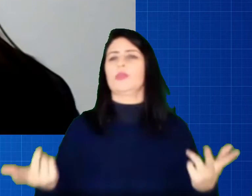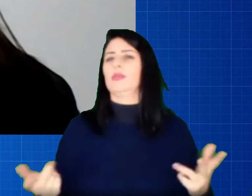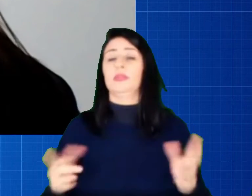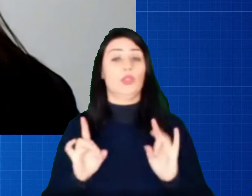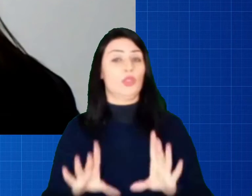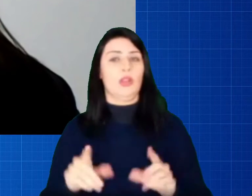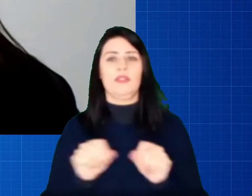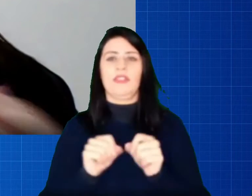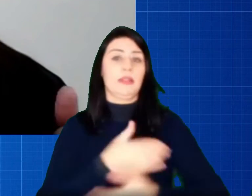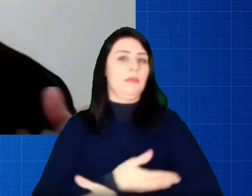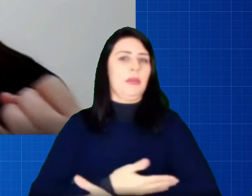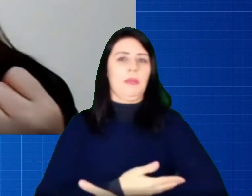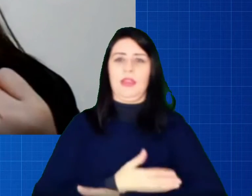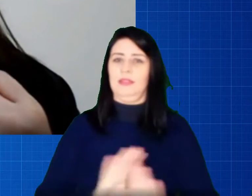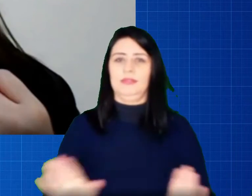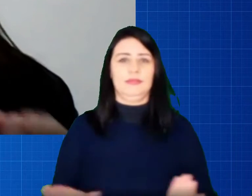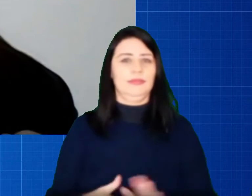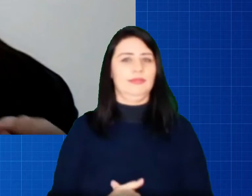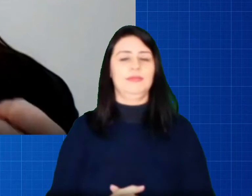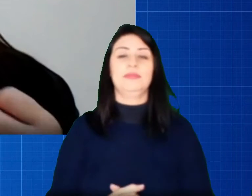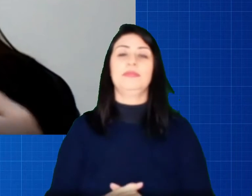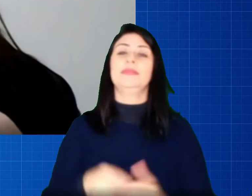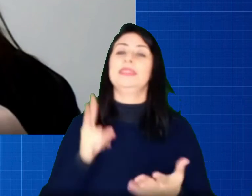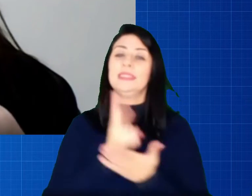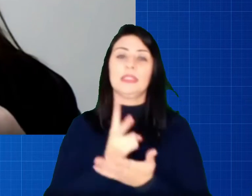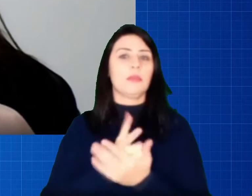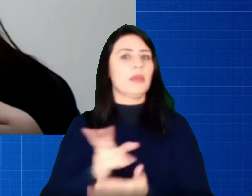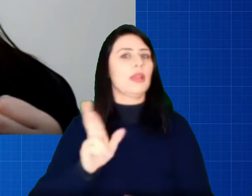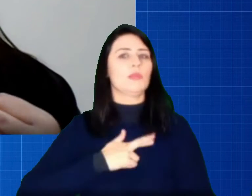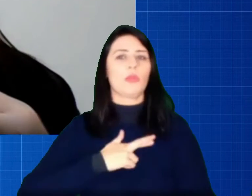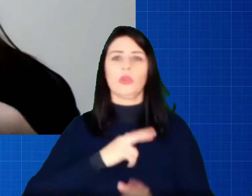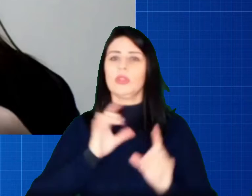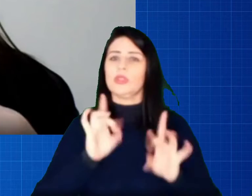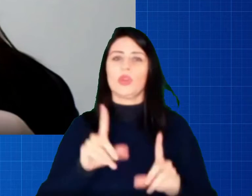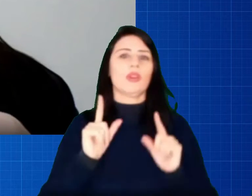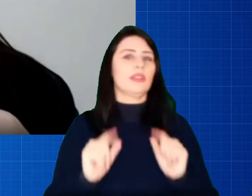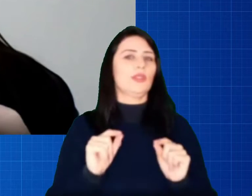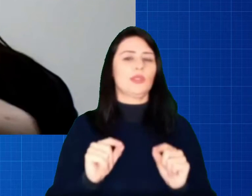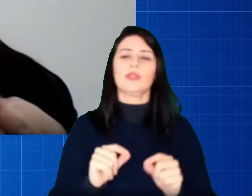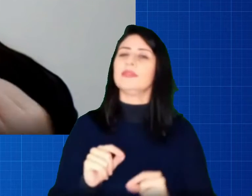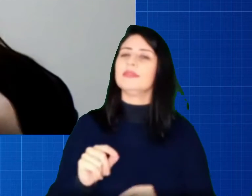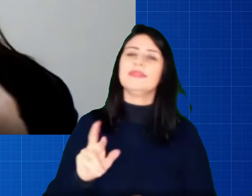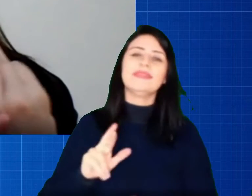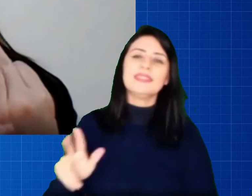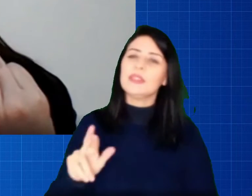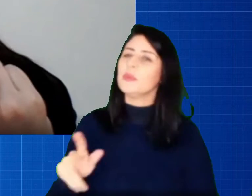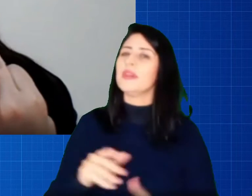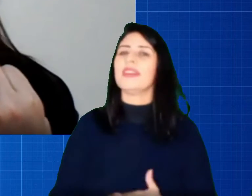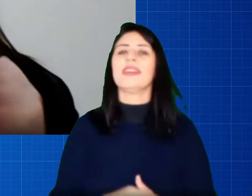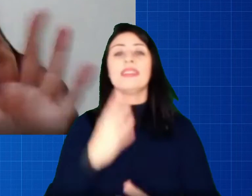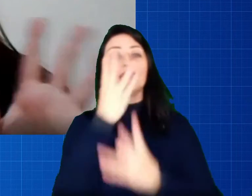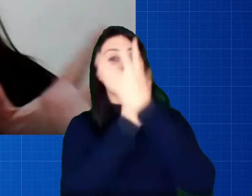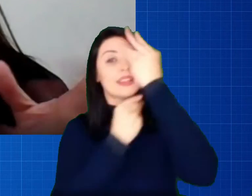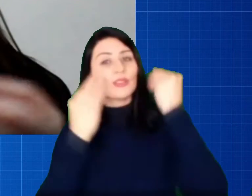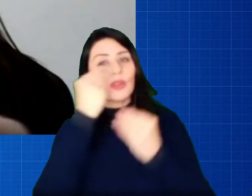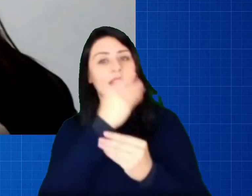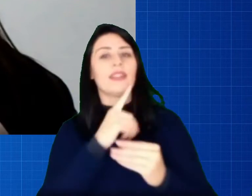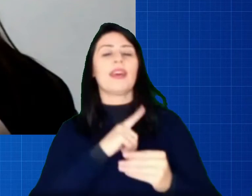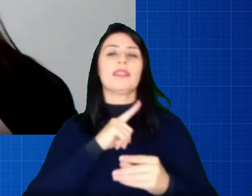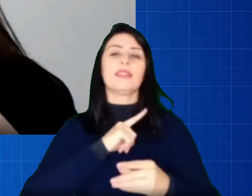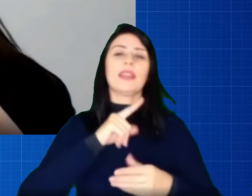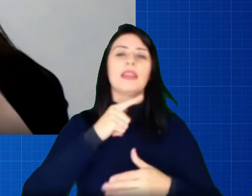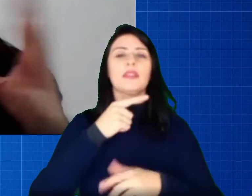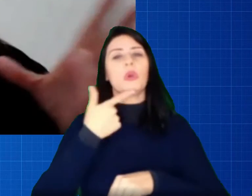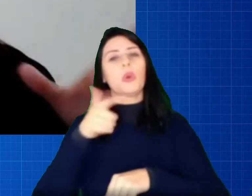vem das crianças, principalmente? É o sexo, é a relação sexual, é fazer bebê. É isso, as 3 primeiras, né? Como se fosse